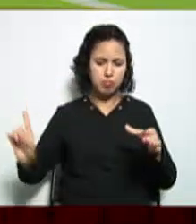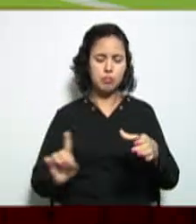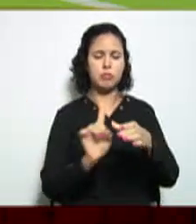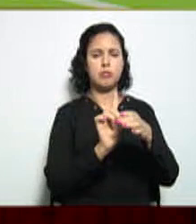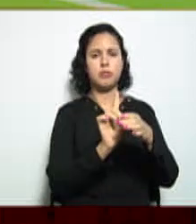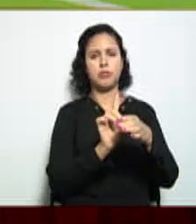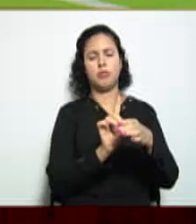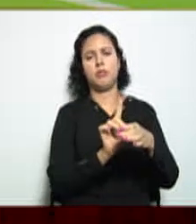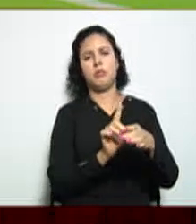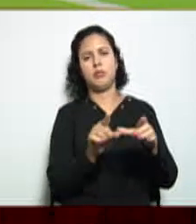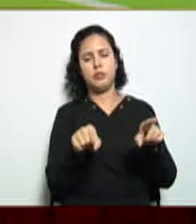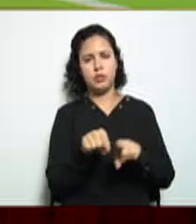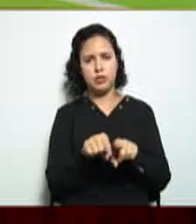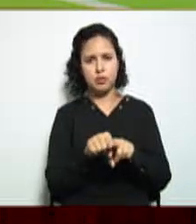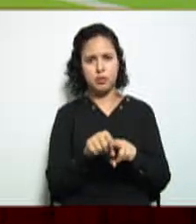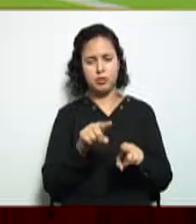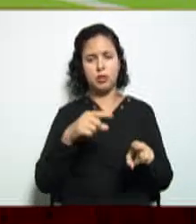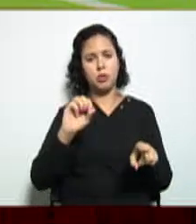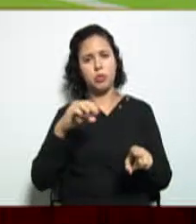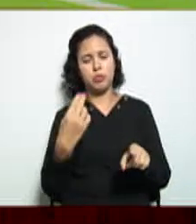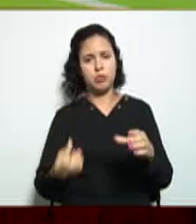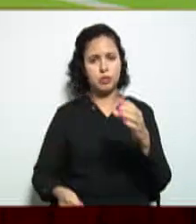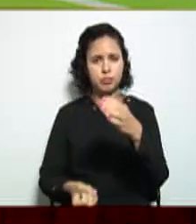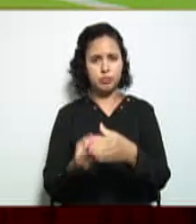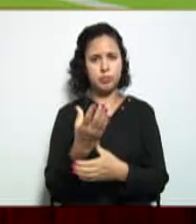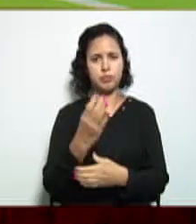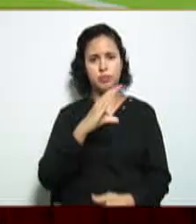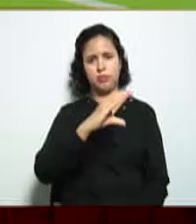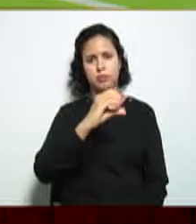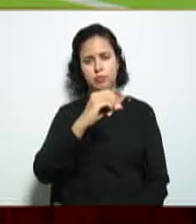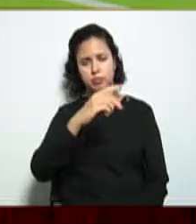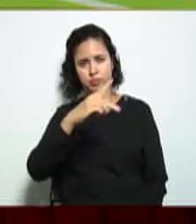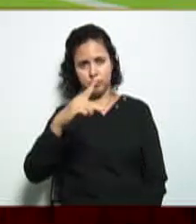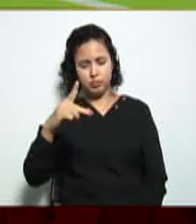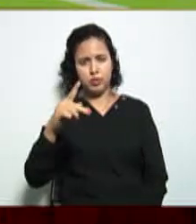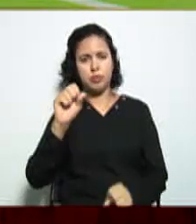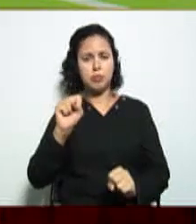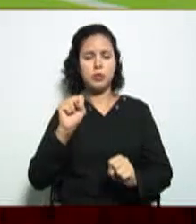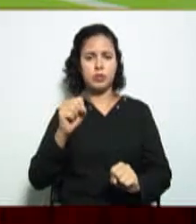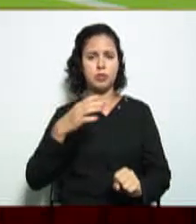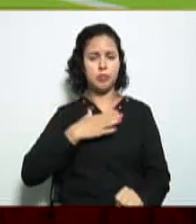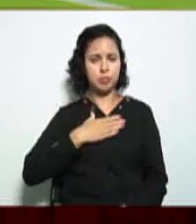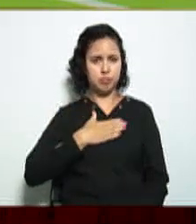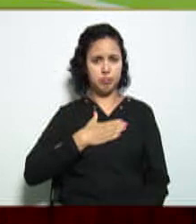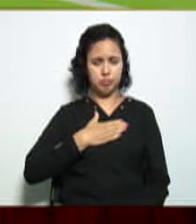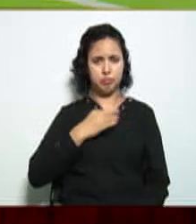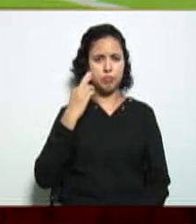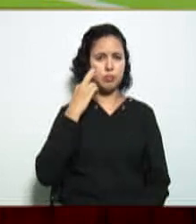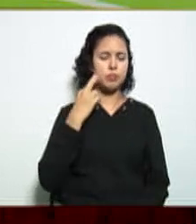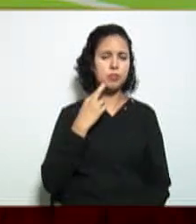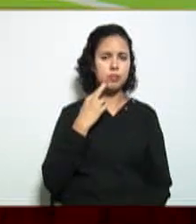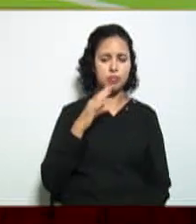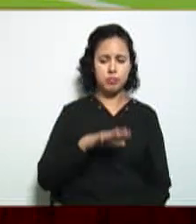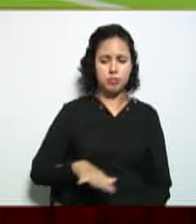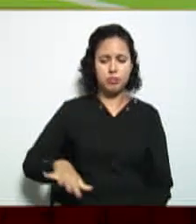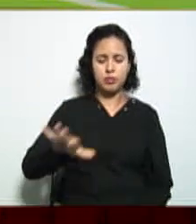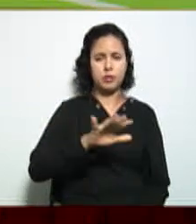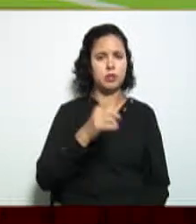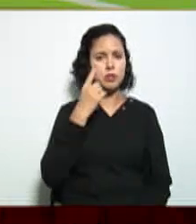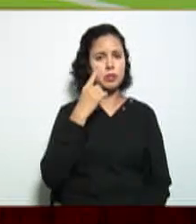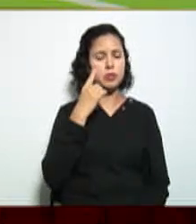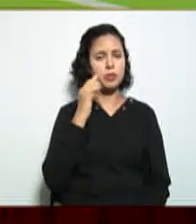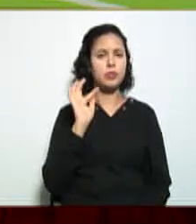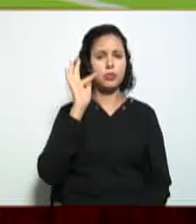posso também, de repente, criar uma cooperativa. Né? Numa dessas áreas. Se a minha região, eu estou vendo, né, futuro